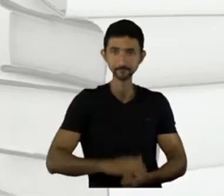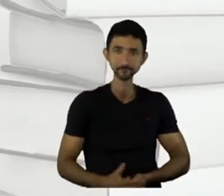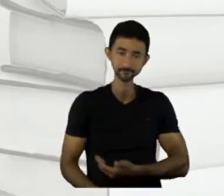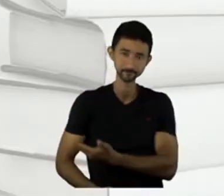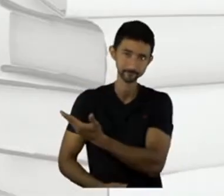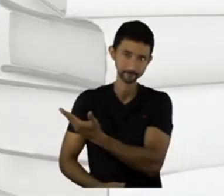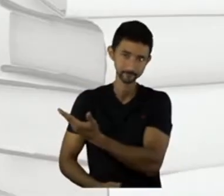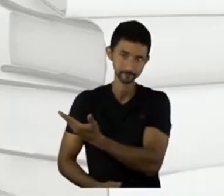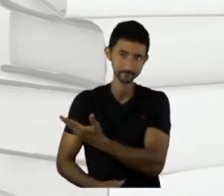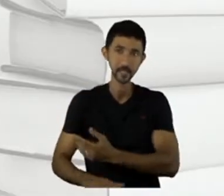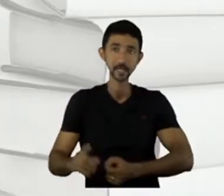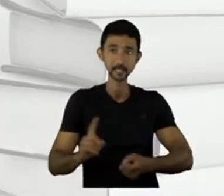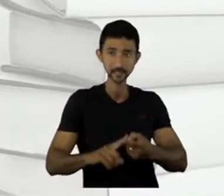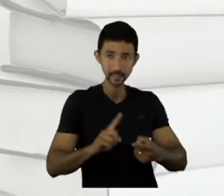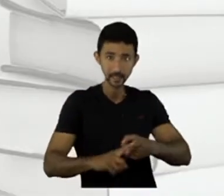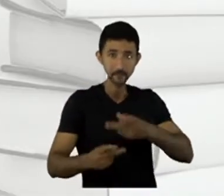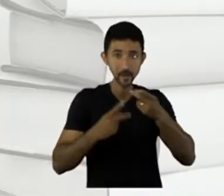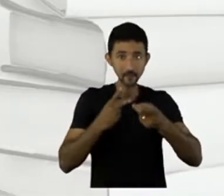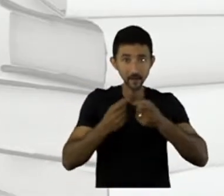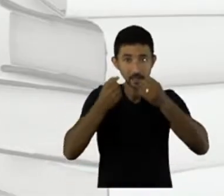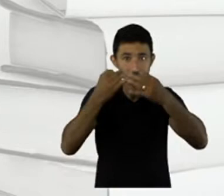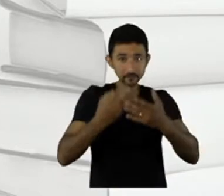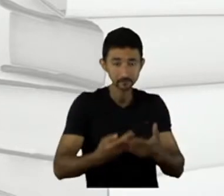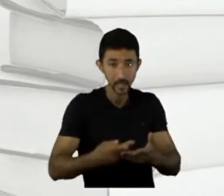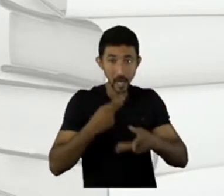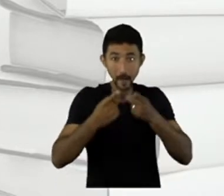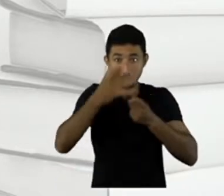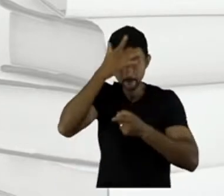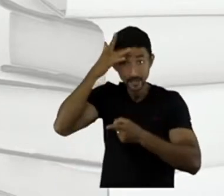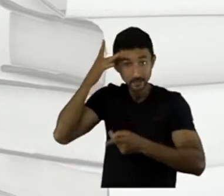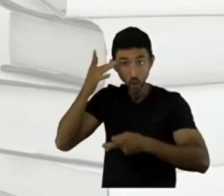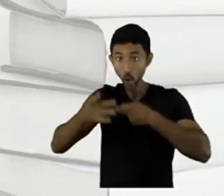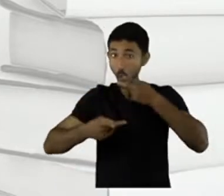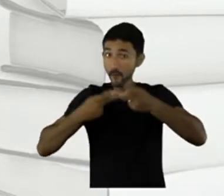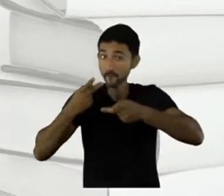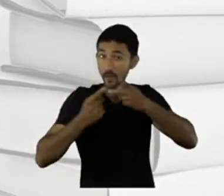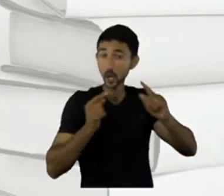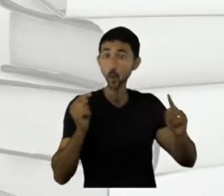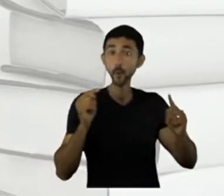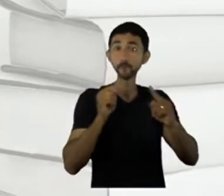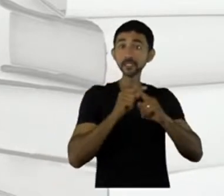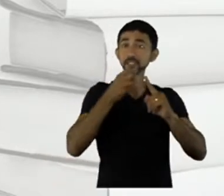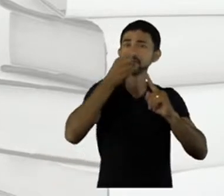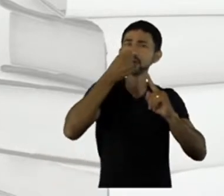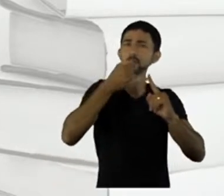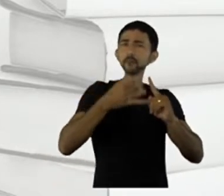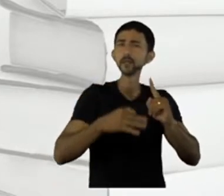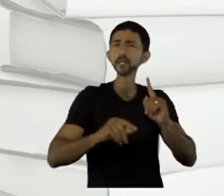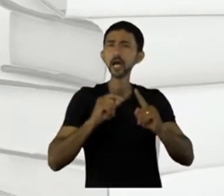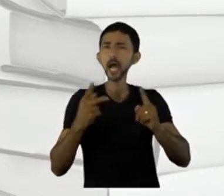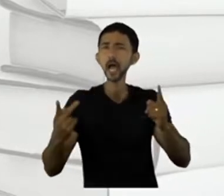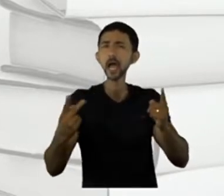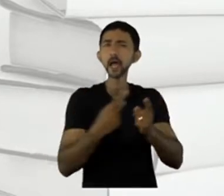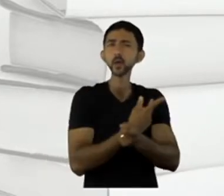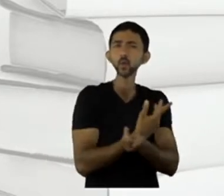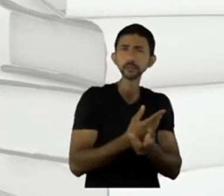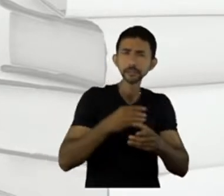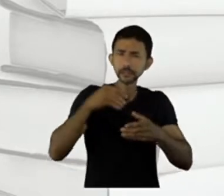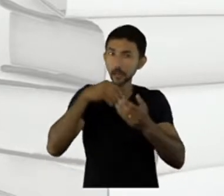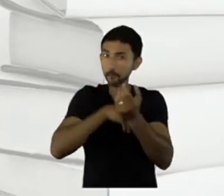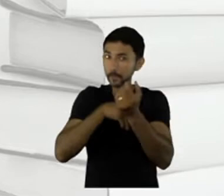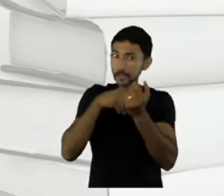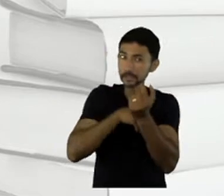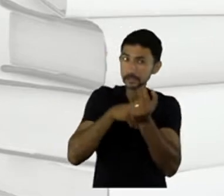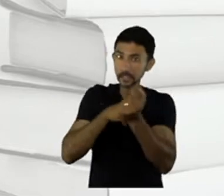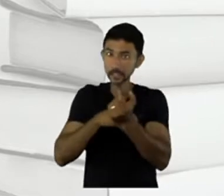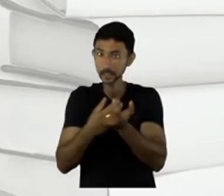também é uma narrativa contada pelas pessoas com o objetivo de explicar acontecimentos